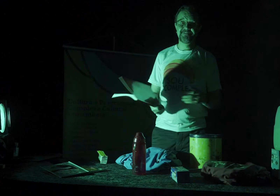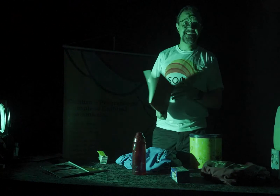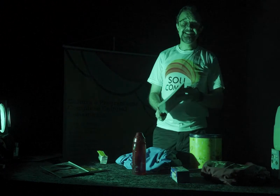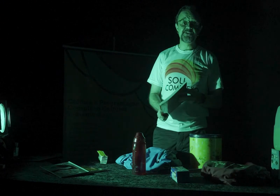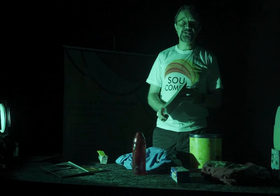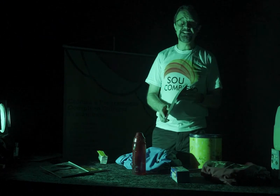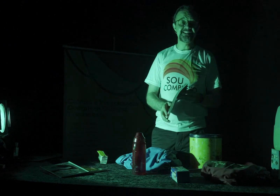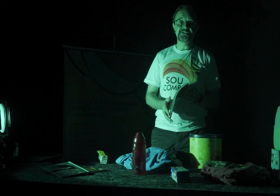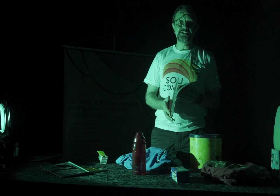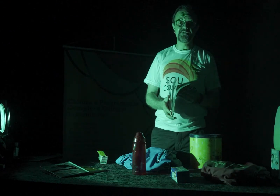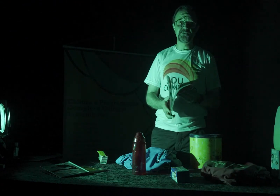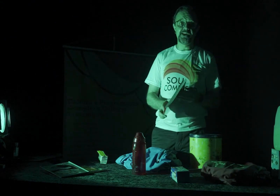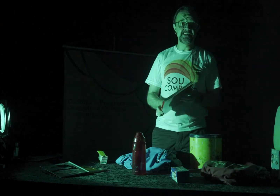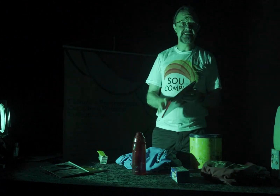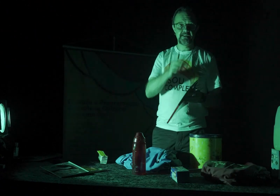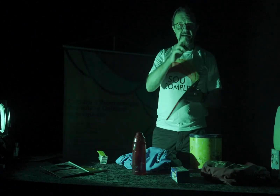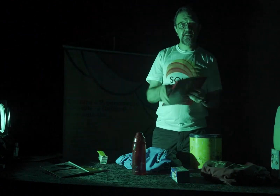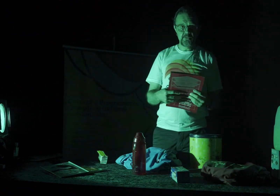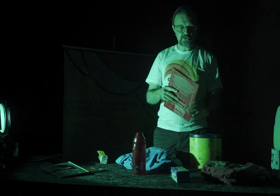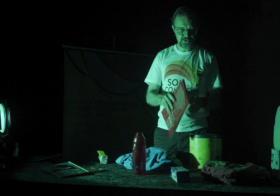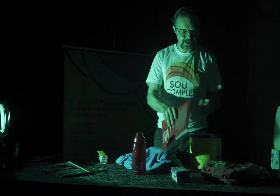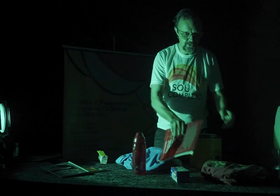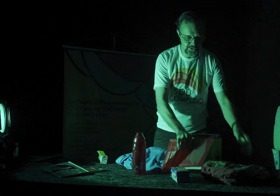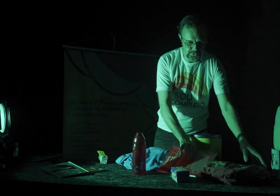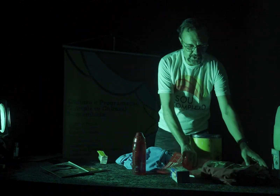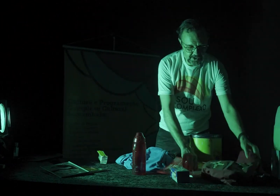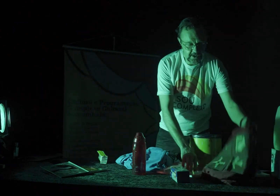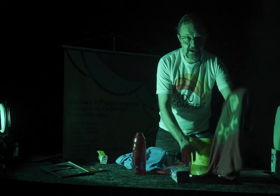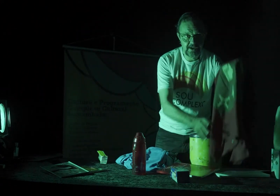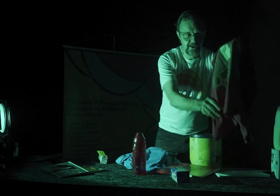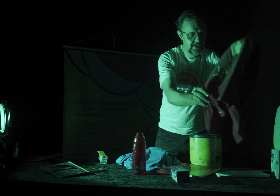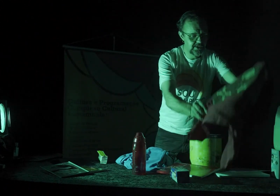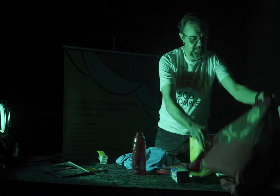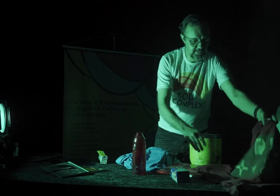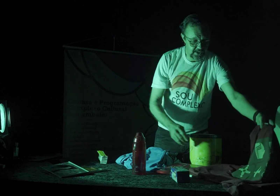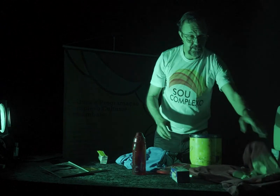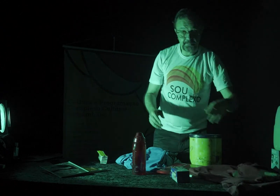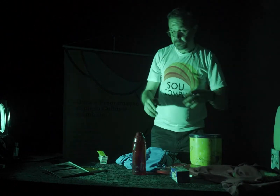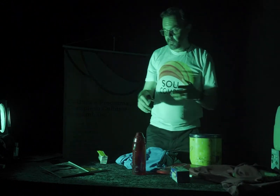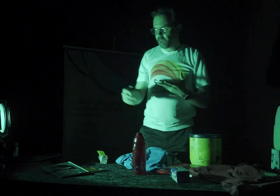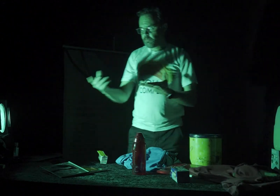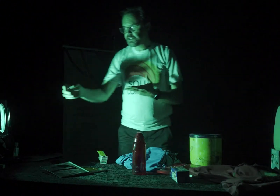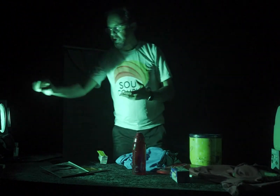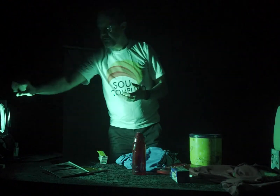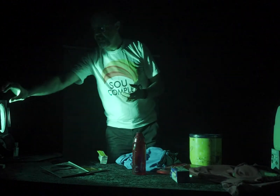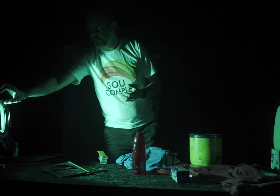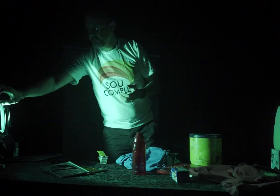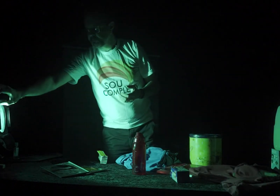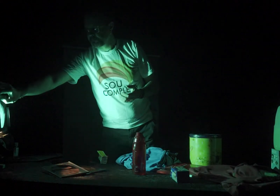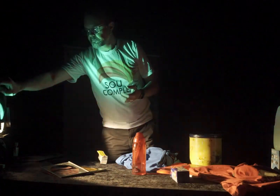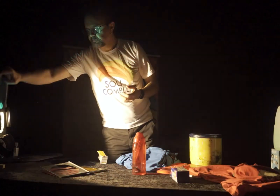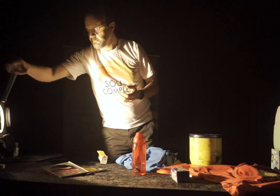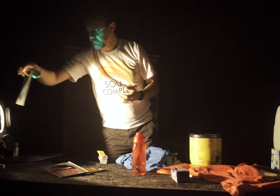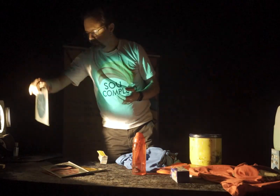elas são só sensações visuais. Vamos continuar o nosso experimento. Vamos tirar o